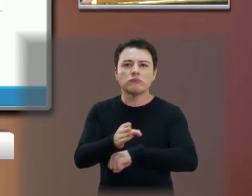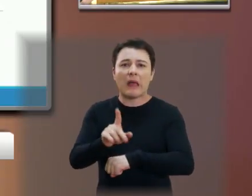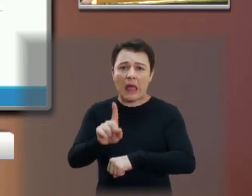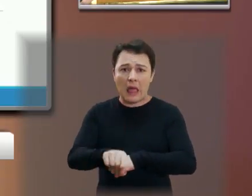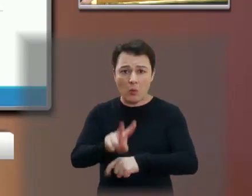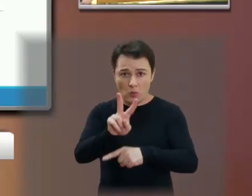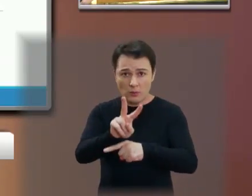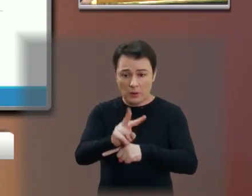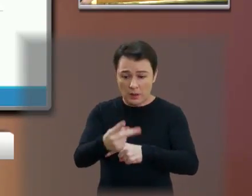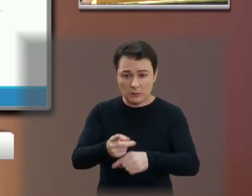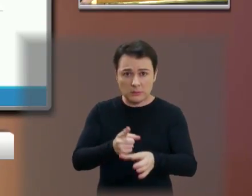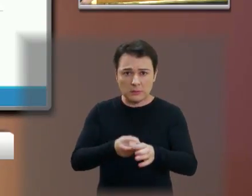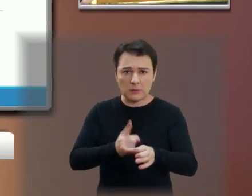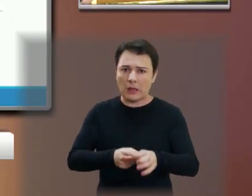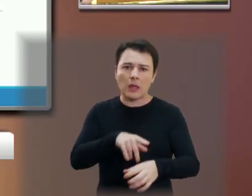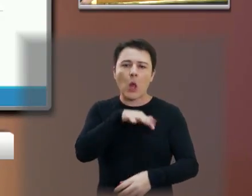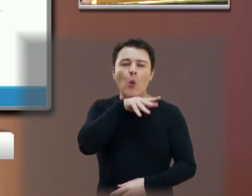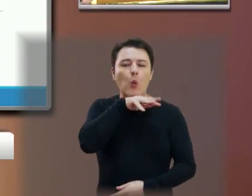ruim.